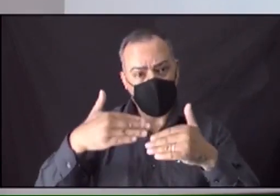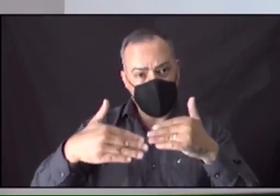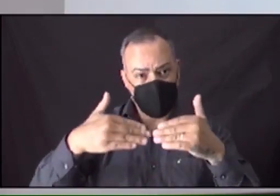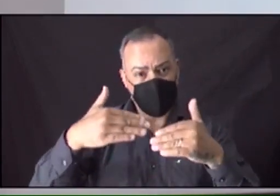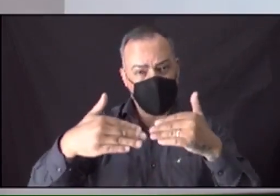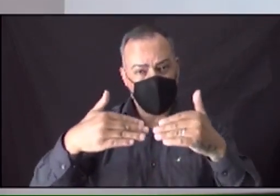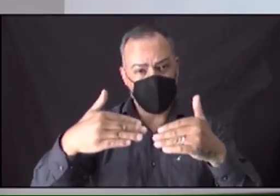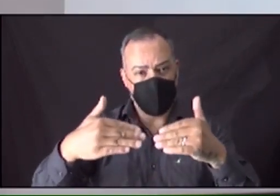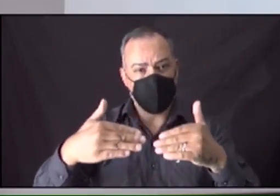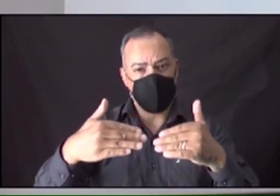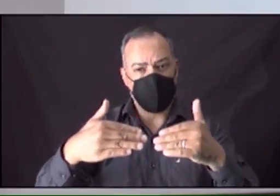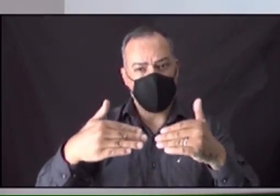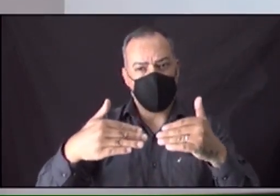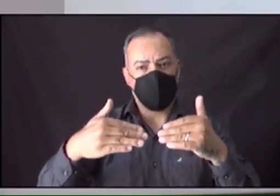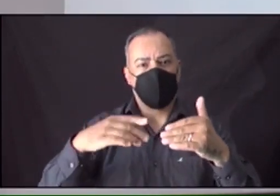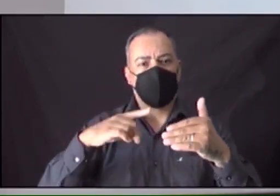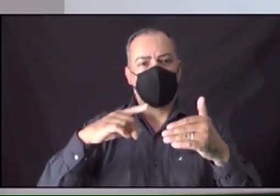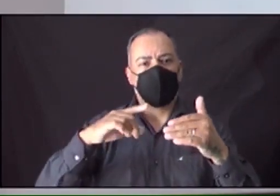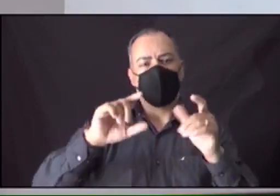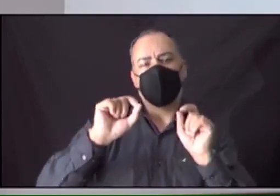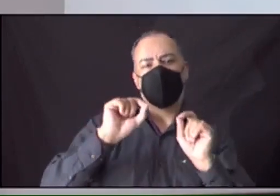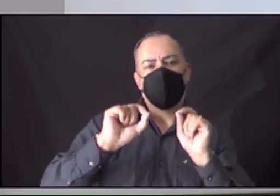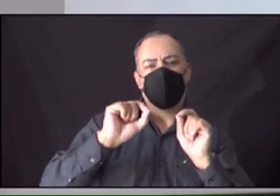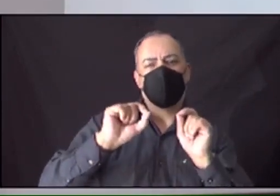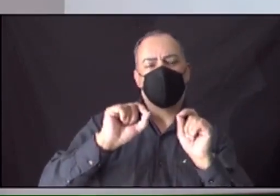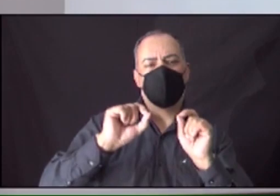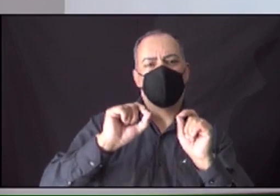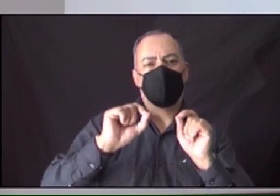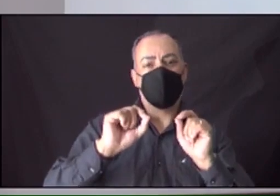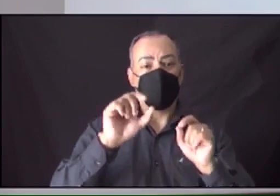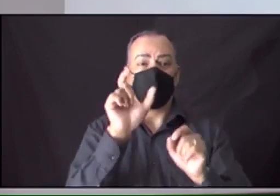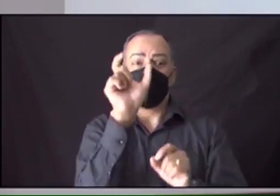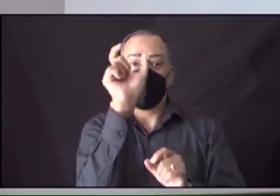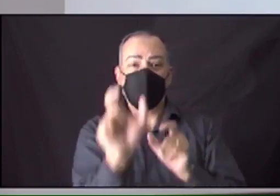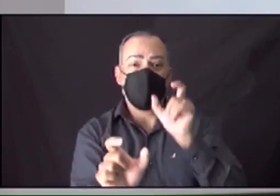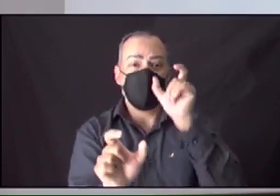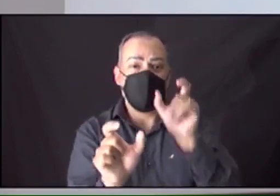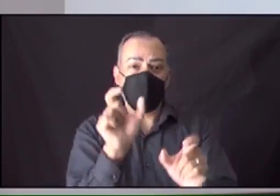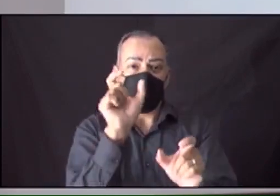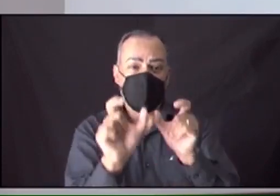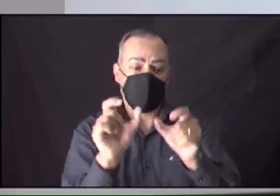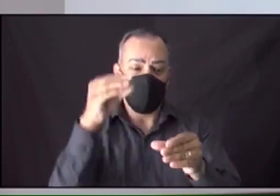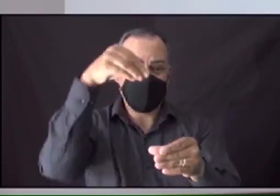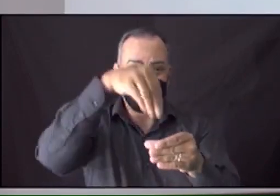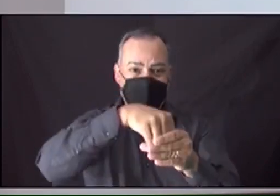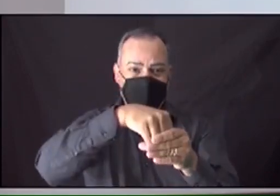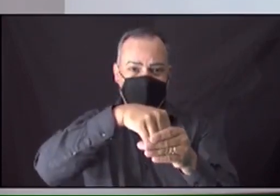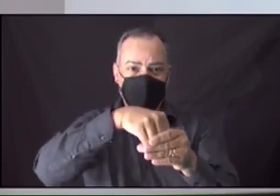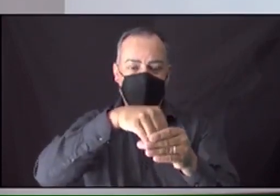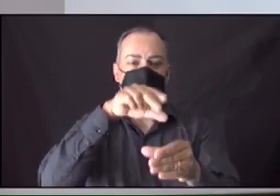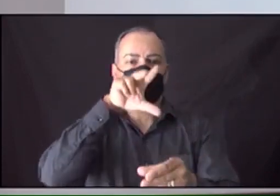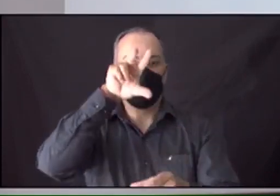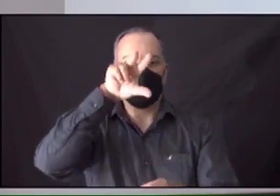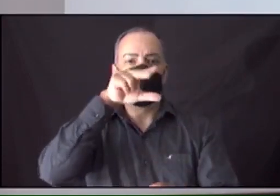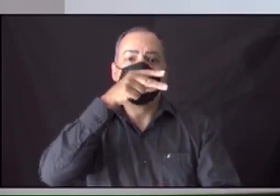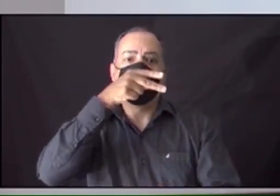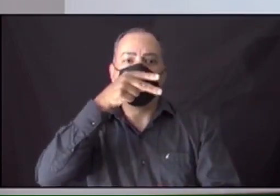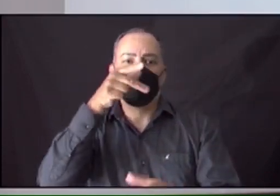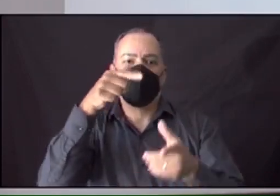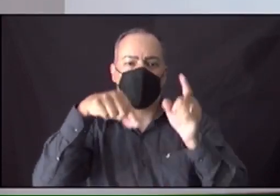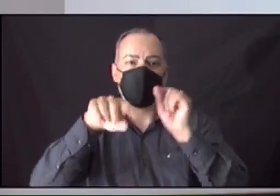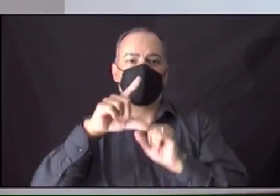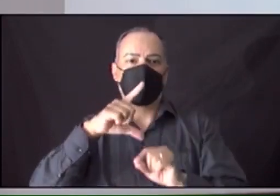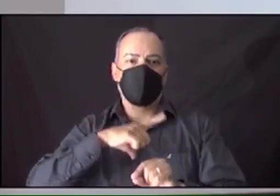ápice, a curva maior de casos que a gente teve dentro de Pato Branco, de busca pelas unidades de